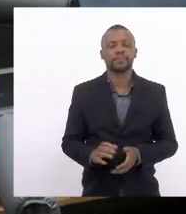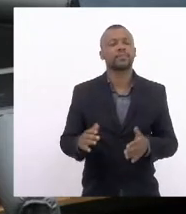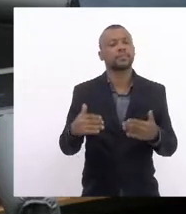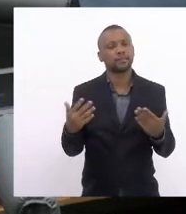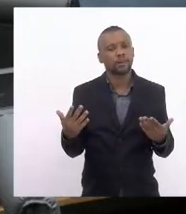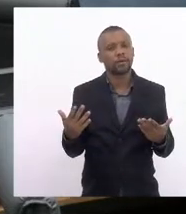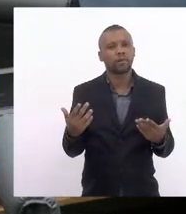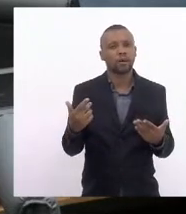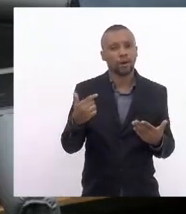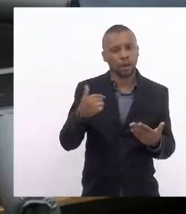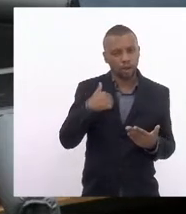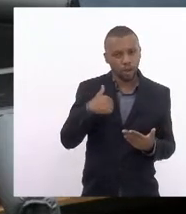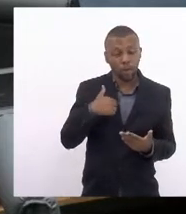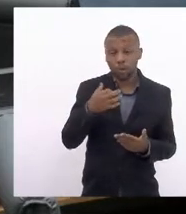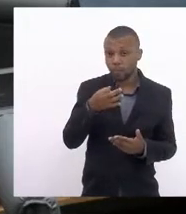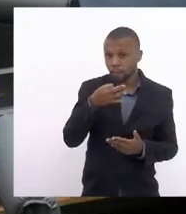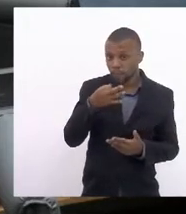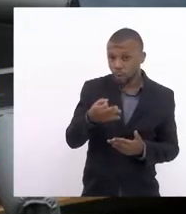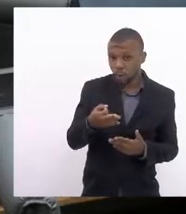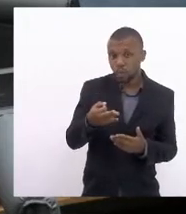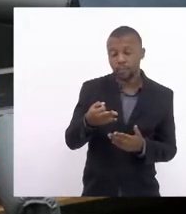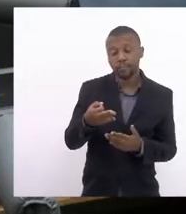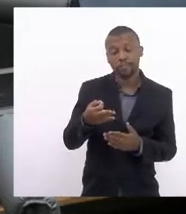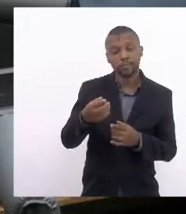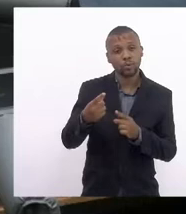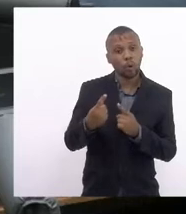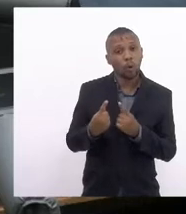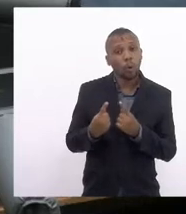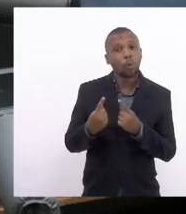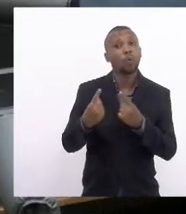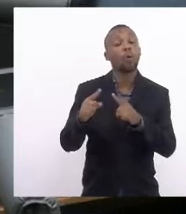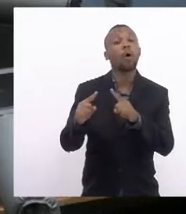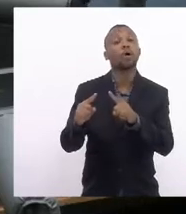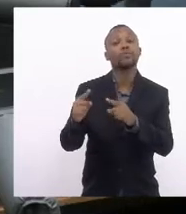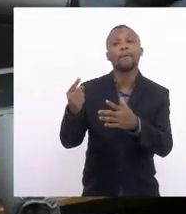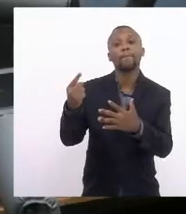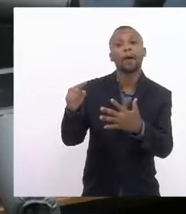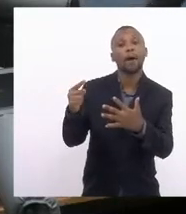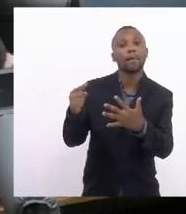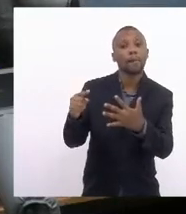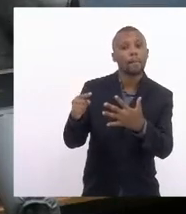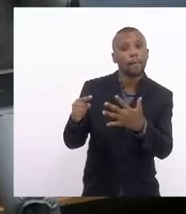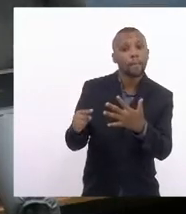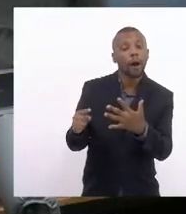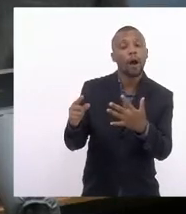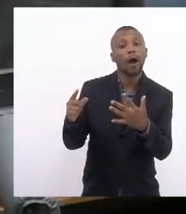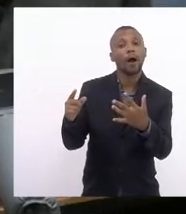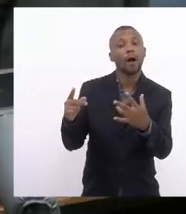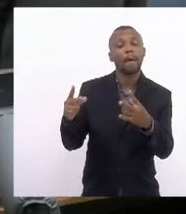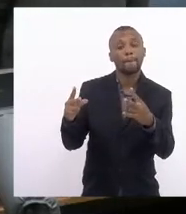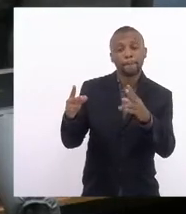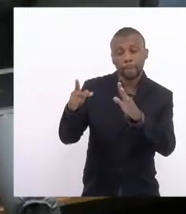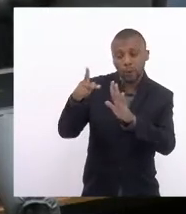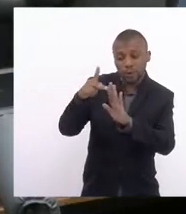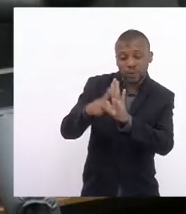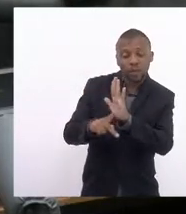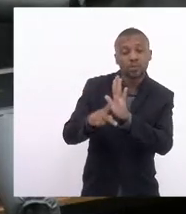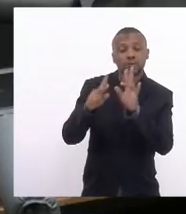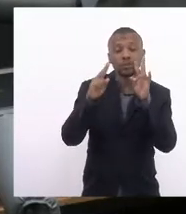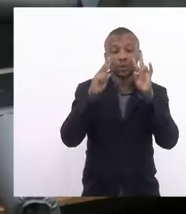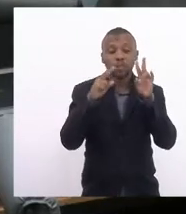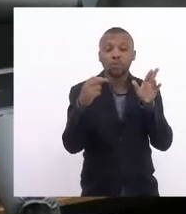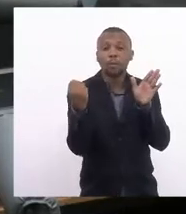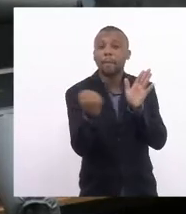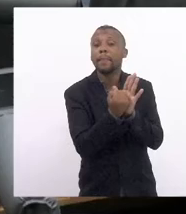por natureza, sou contrário aos meros projetos de tombamento por si só. Todos